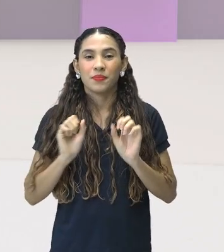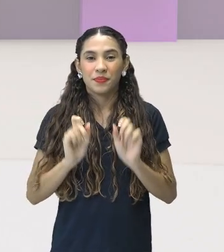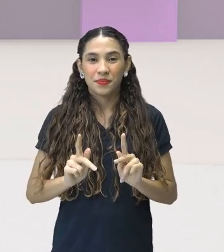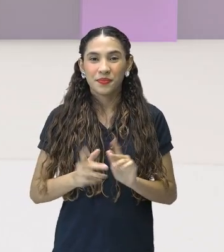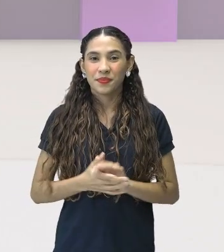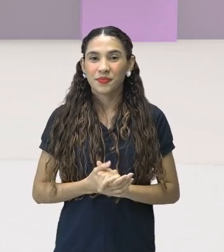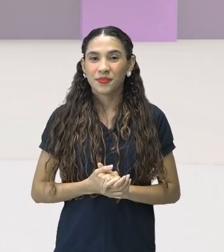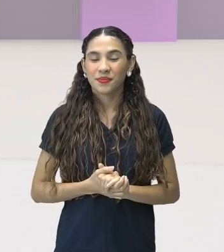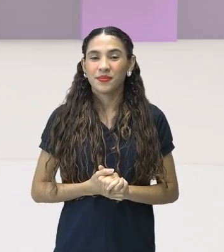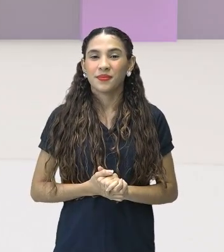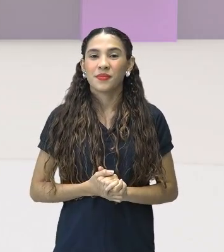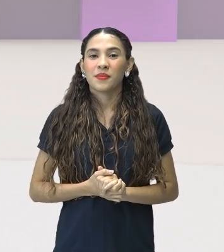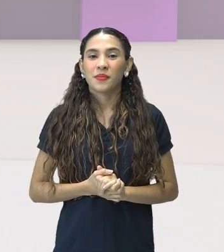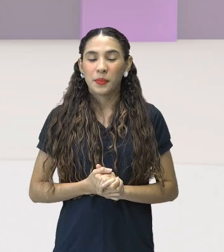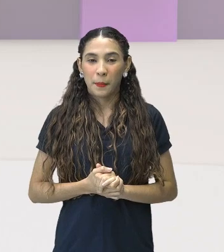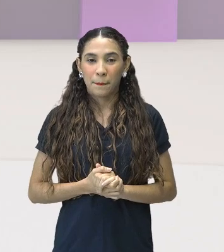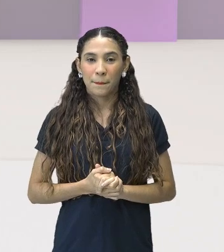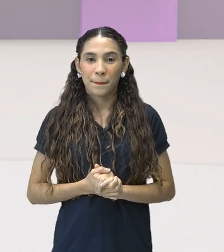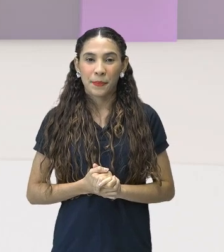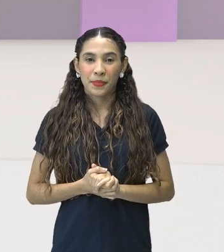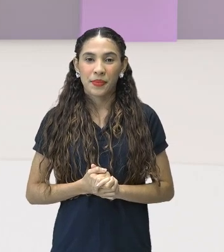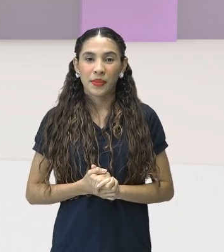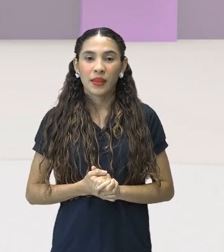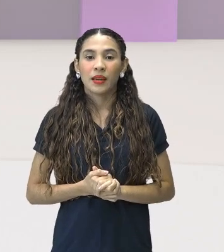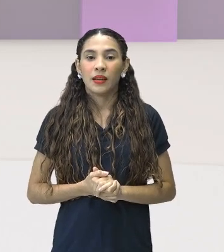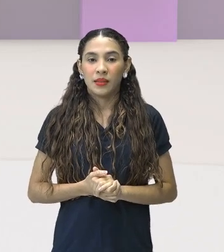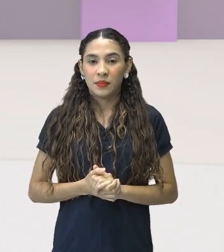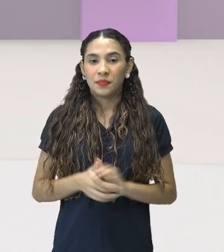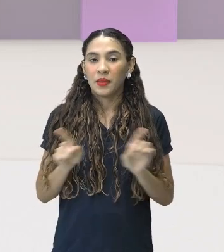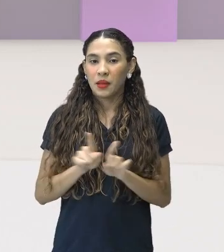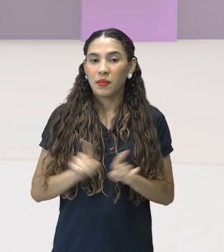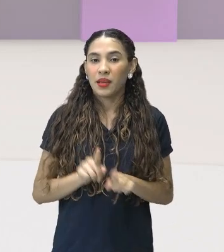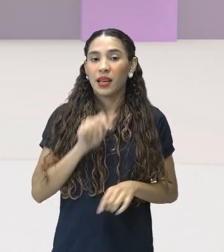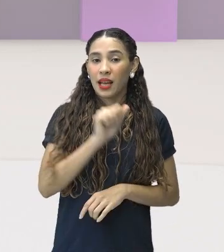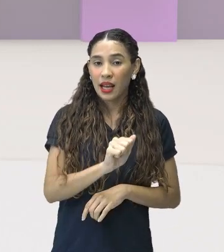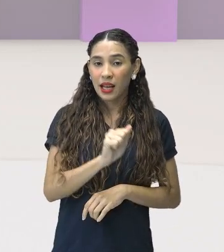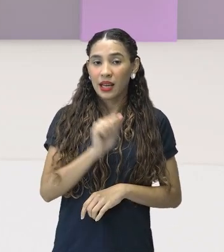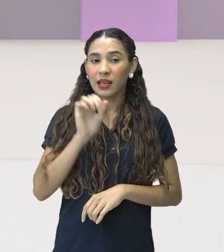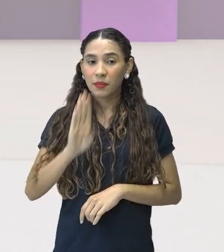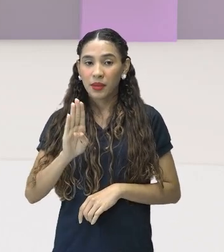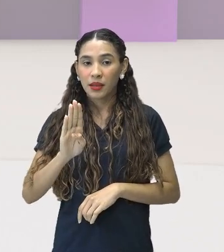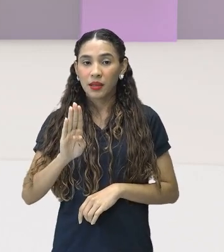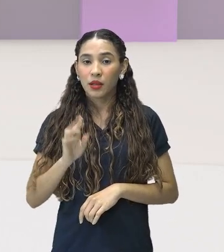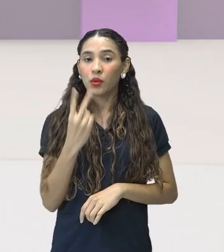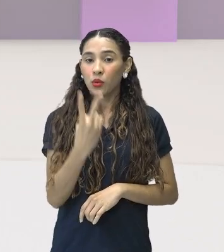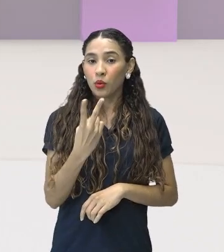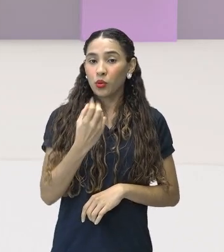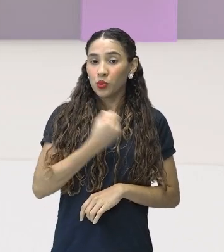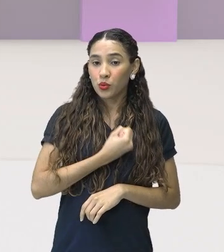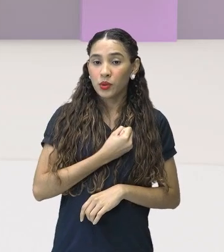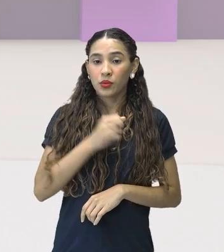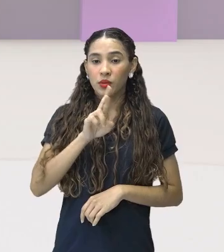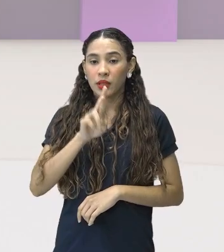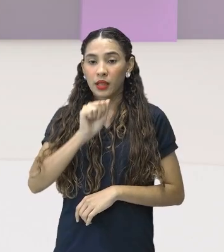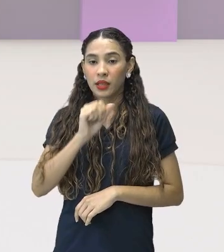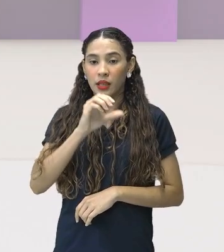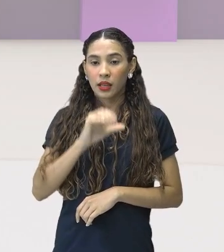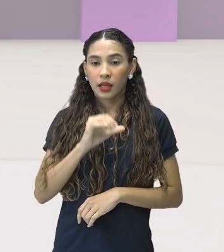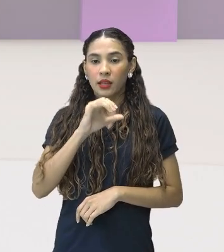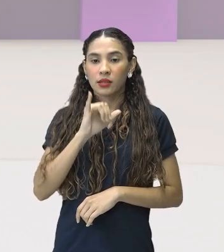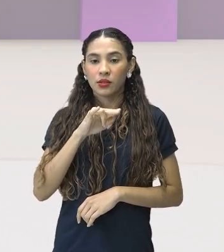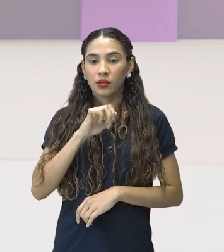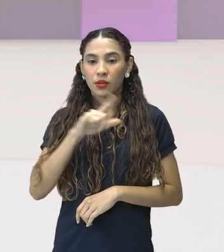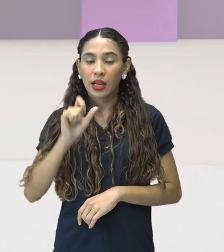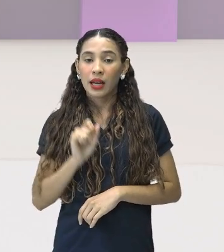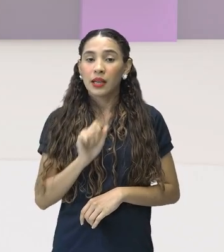considerada. Seguindo, sendo A e B 2 números racionais, com